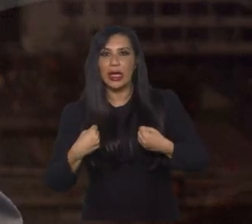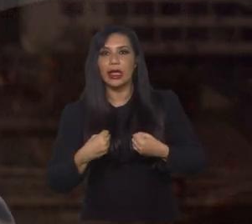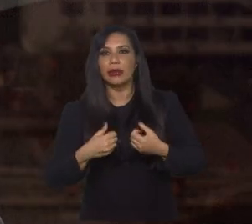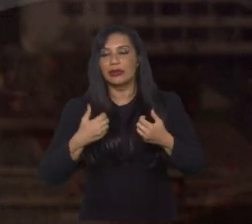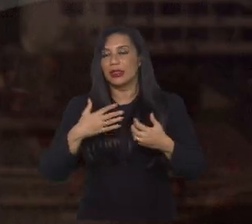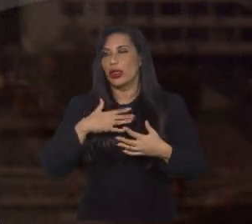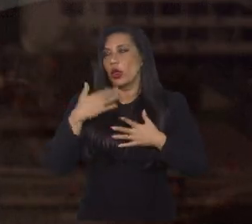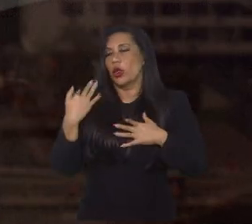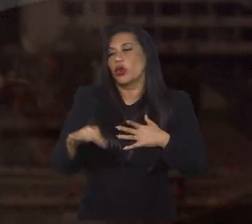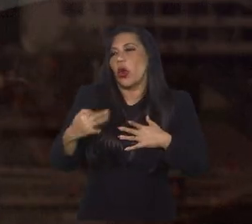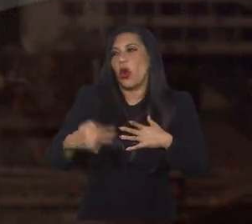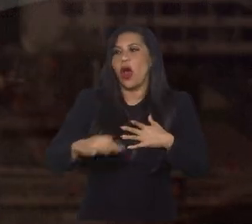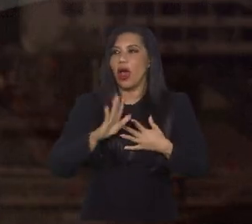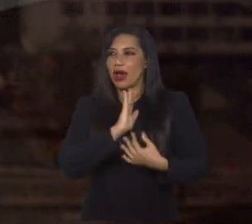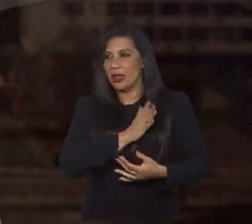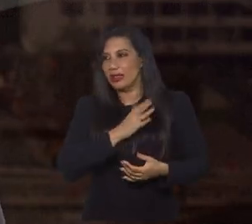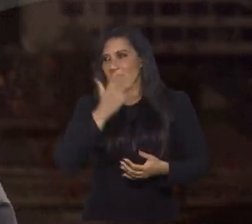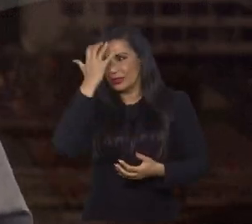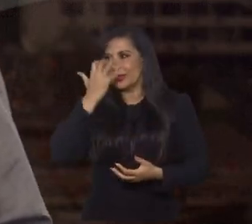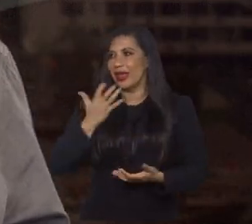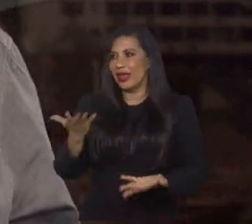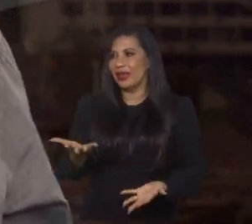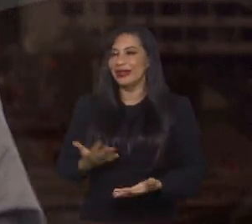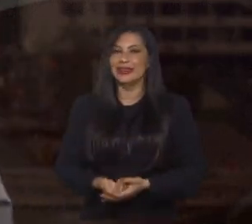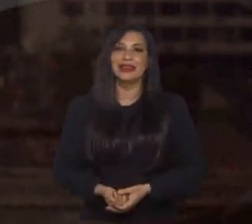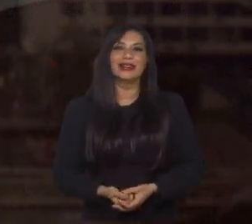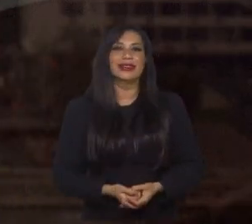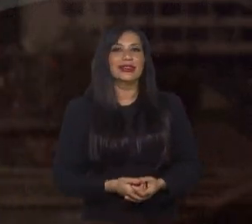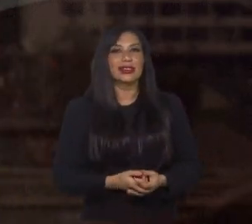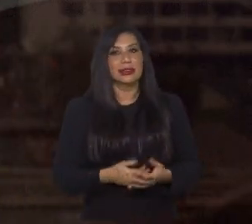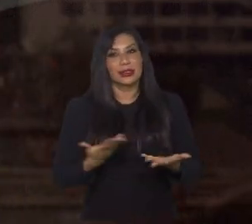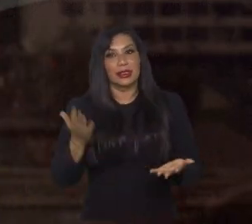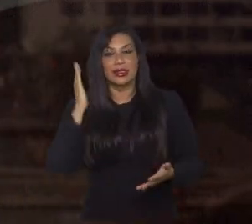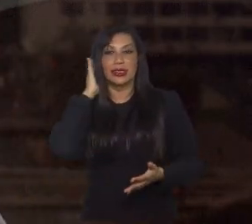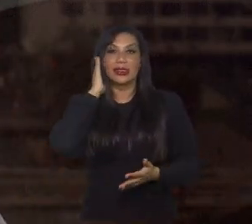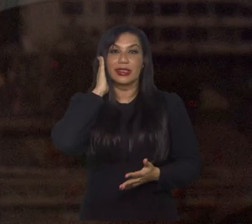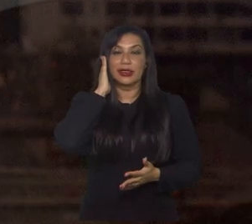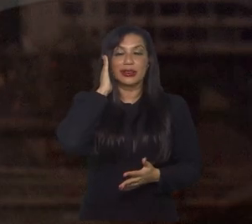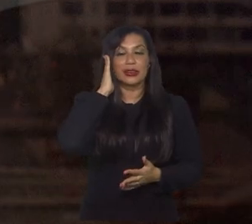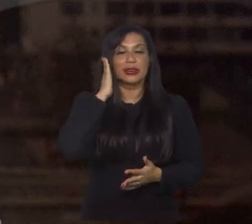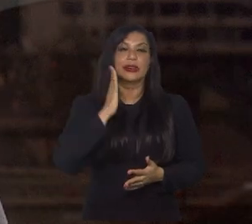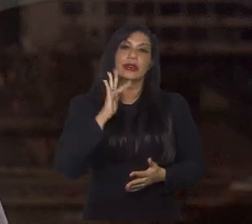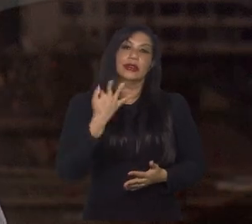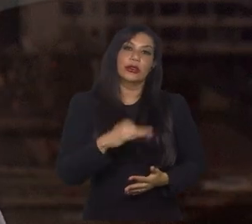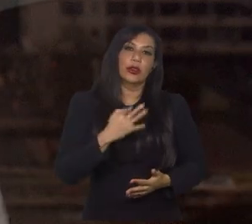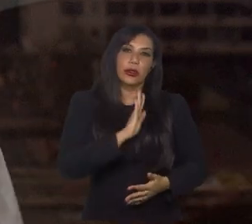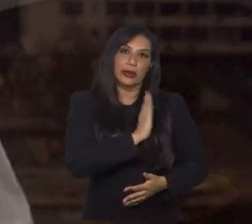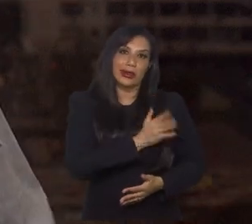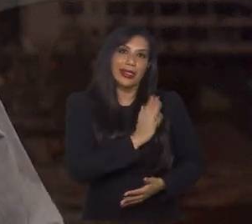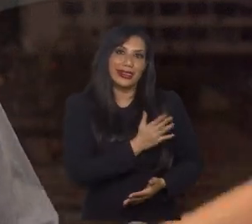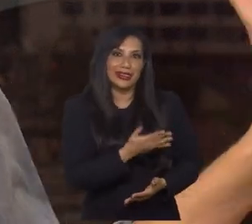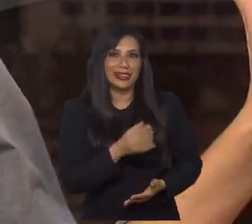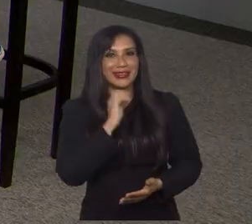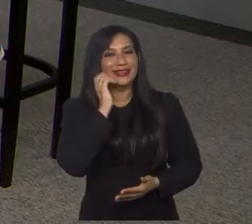dor no coração, vamos falar sério? Poxa, eu não quero. Dá uma dor no coração, mas antes a gente do que ela.